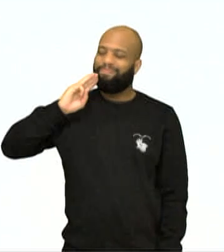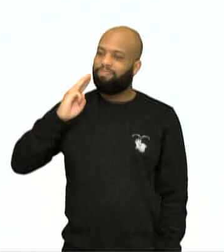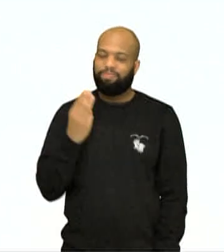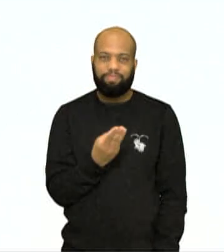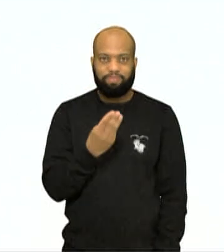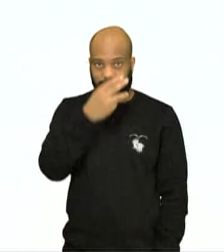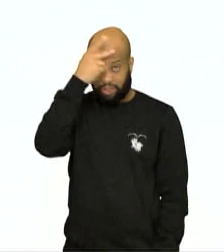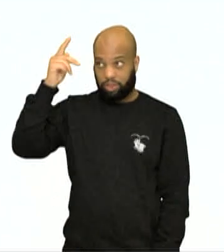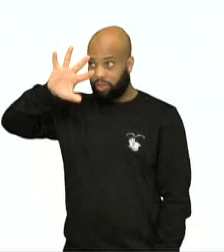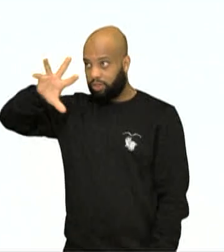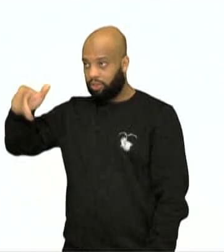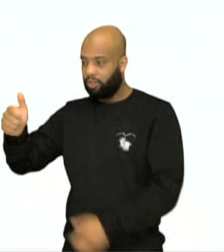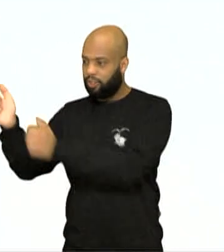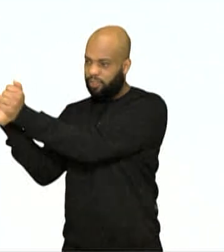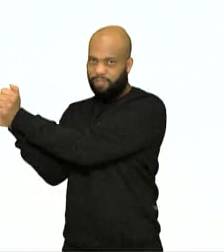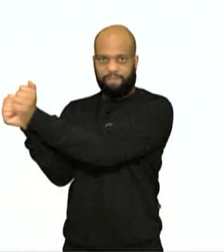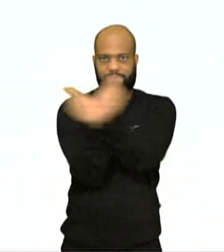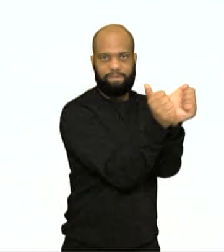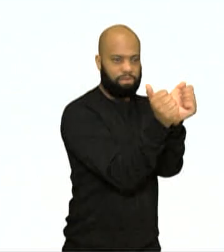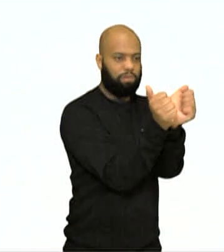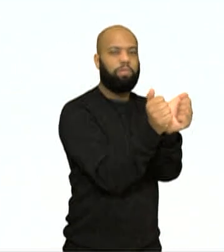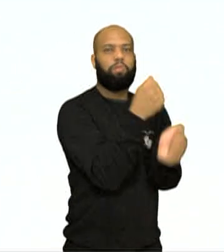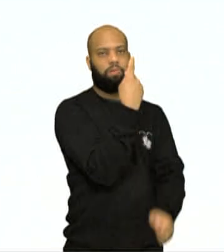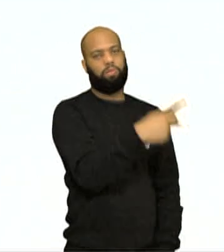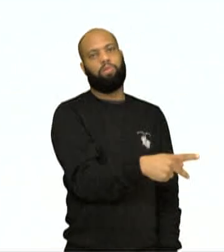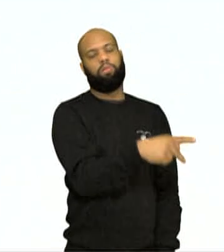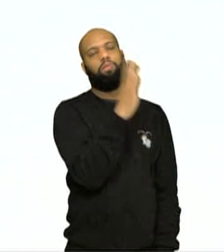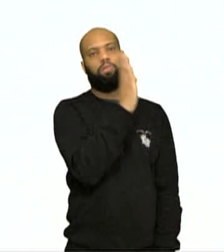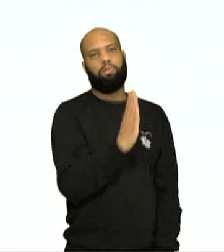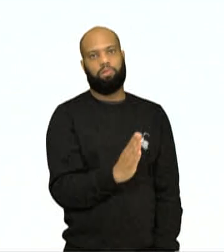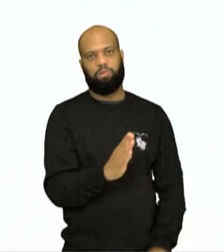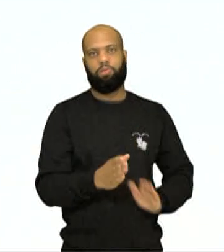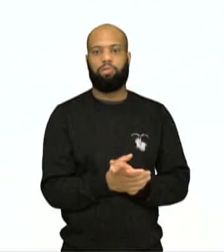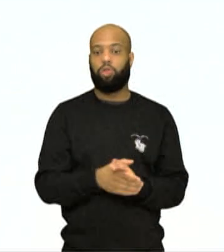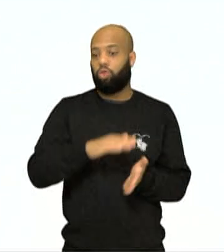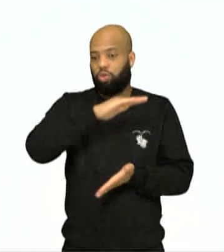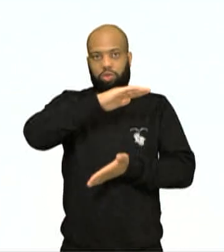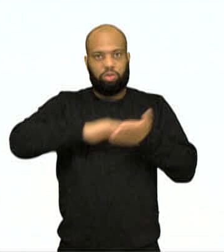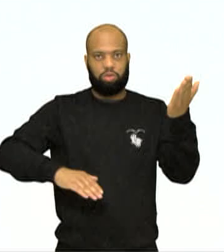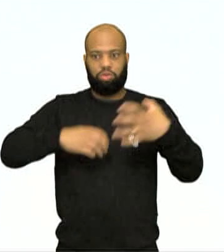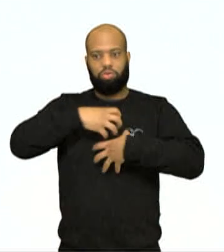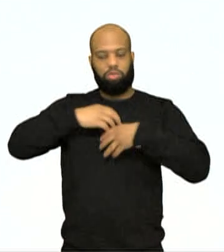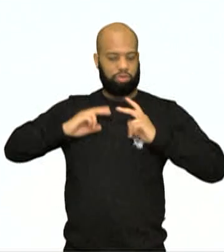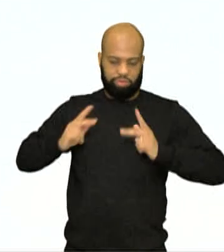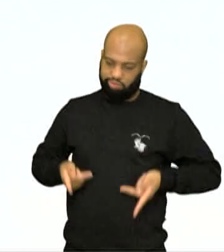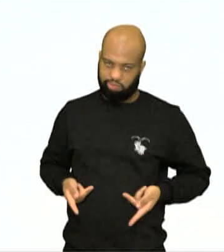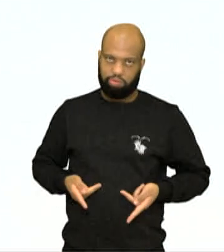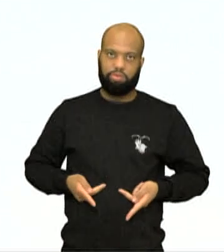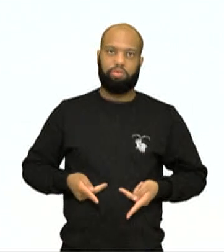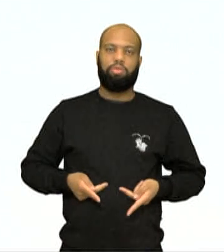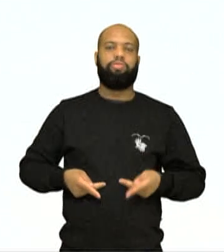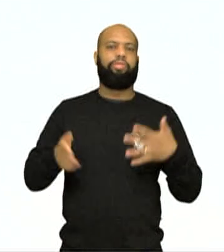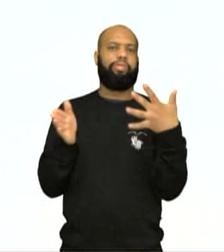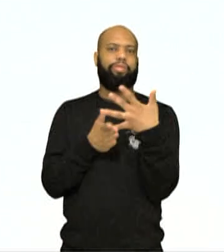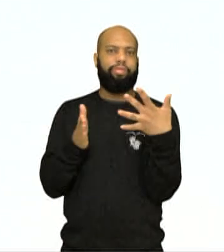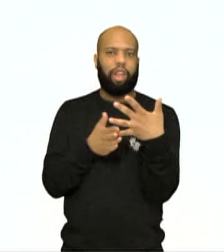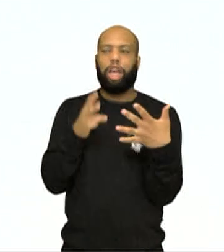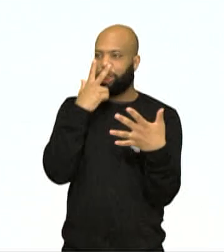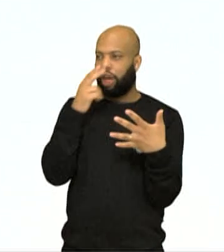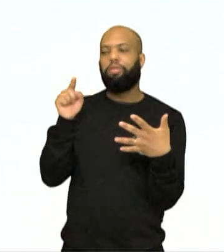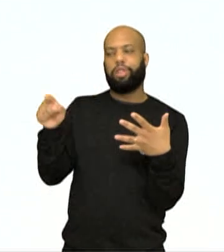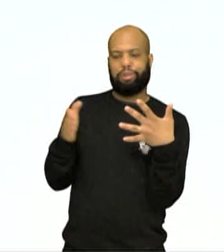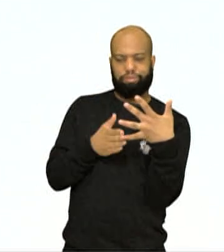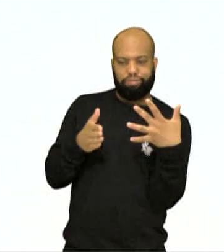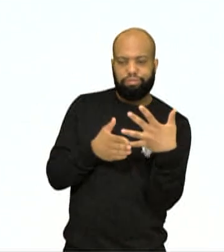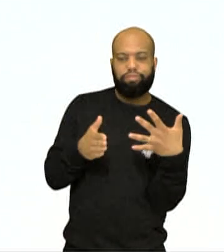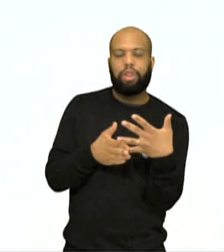tirados à força de sua terra, né? E a eles foi negada a condição do ser humano. Eram considerados inferiores intelectualmente,